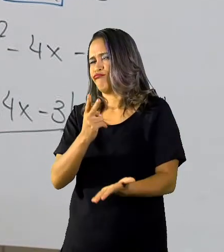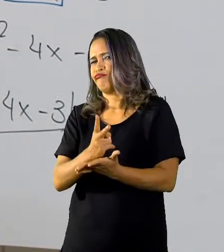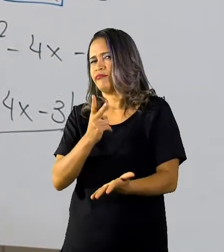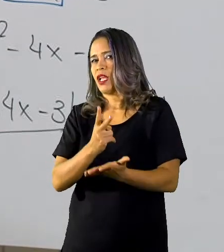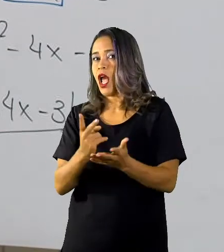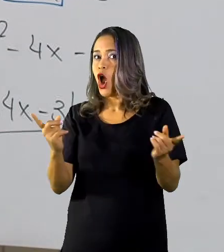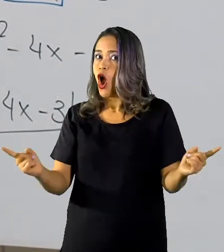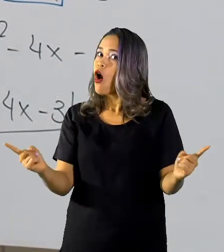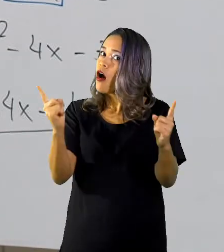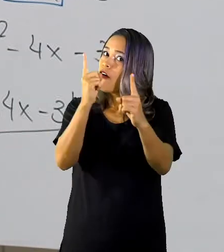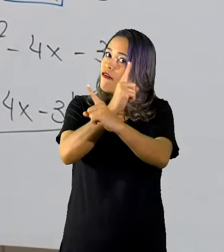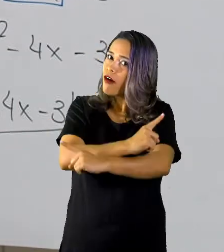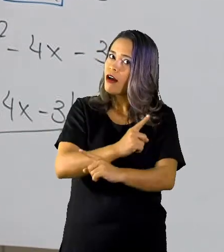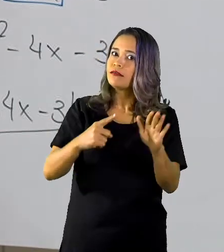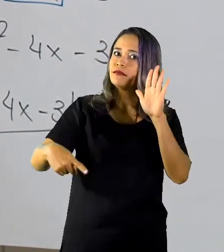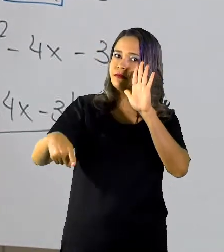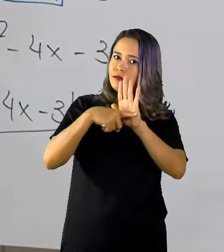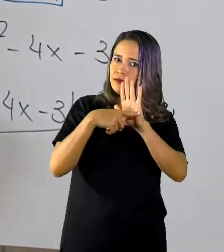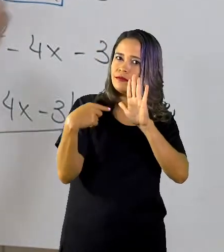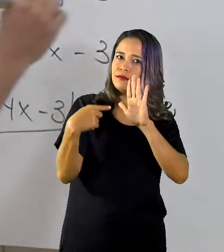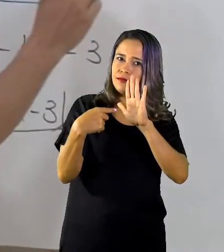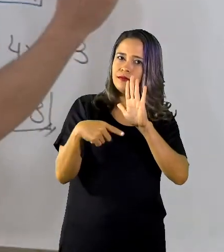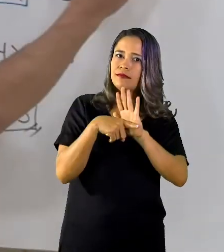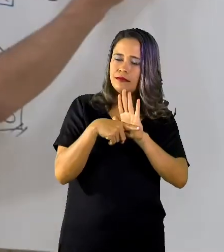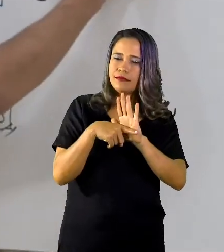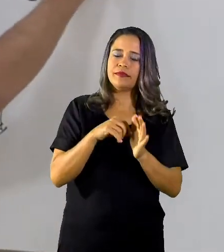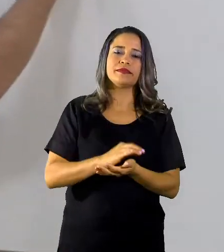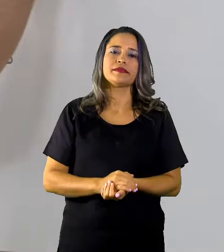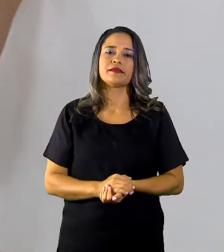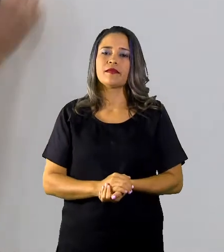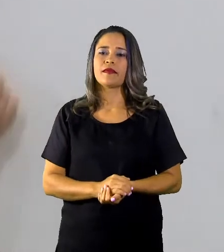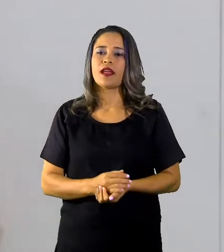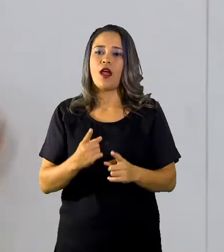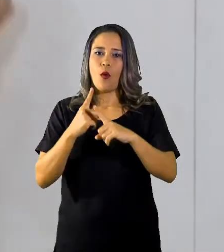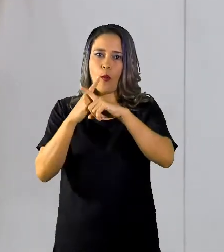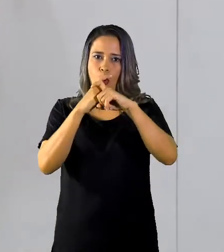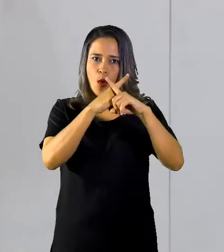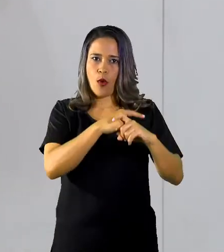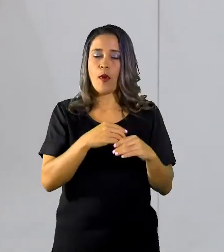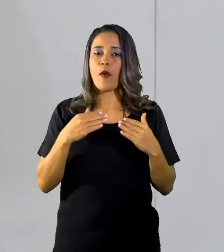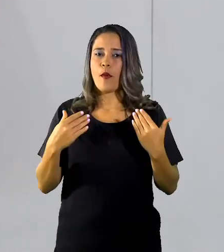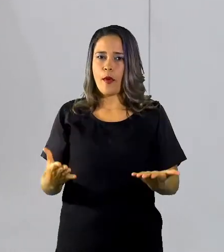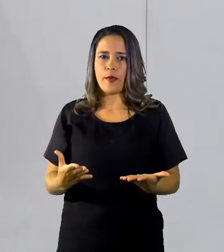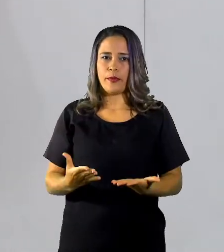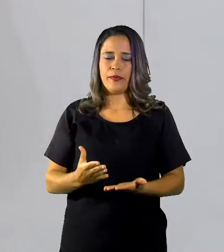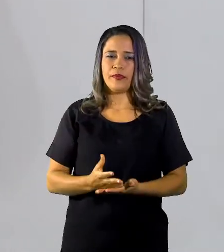inversa, subtração. Então, vejam, o nosso polinômio vai ser